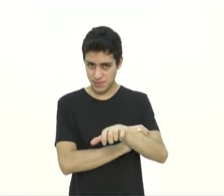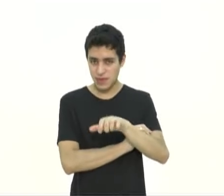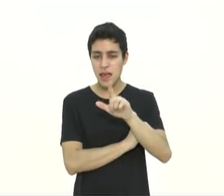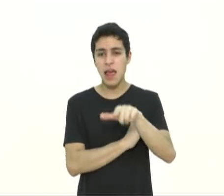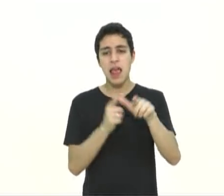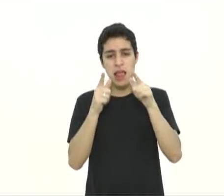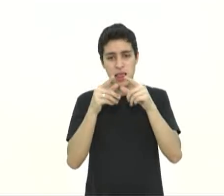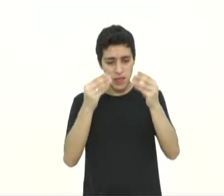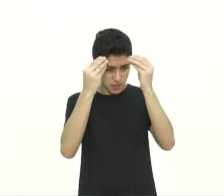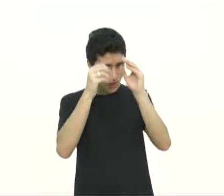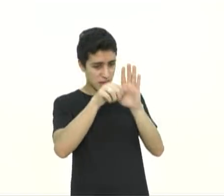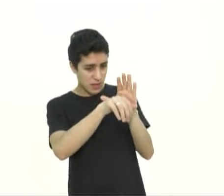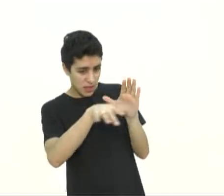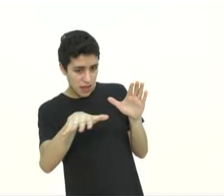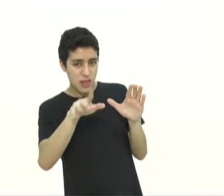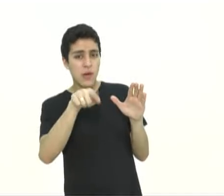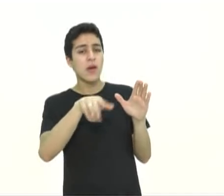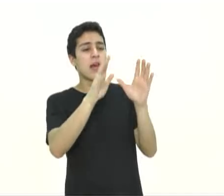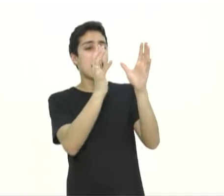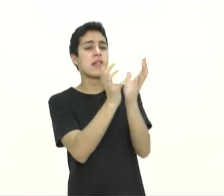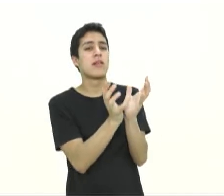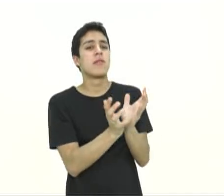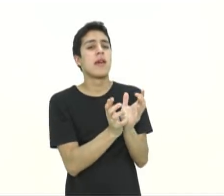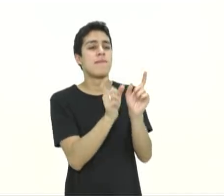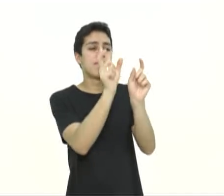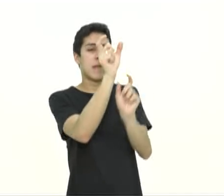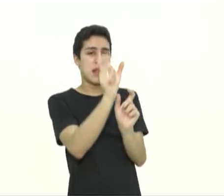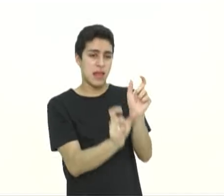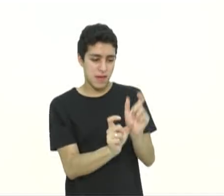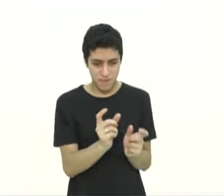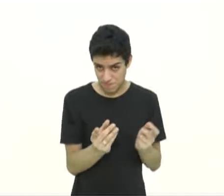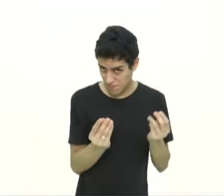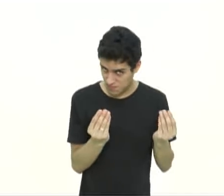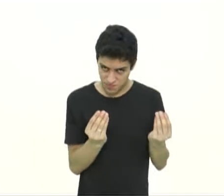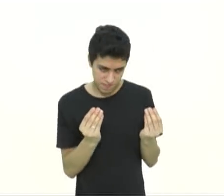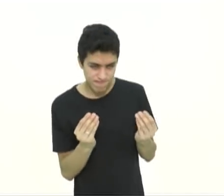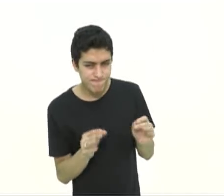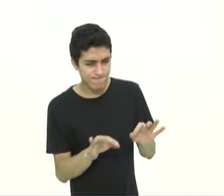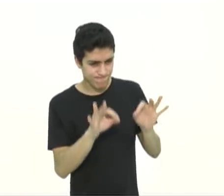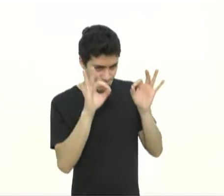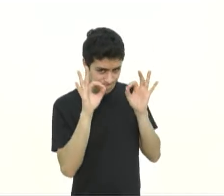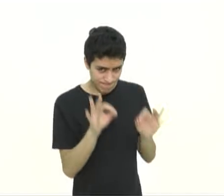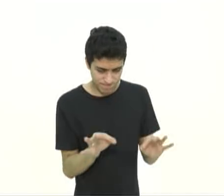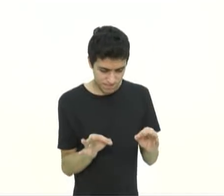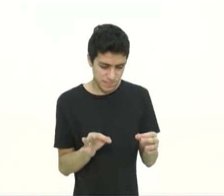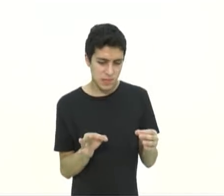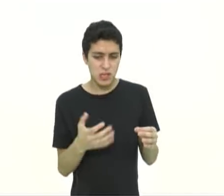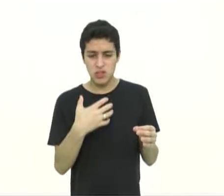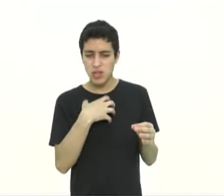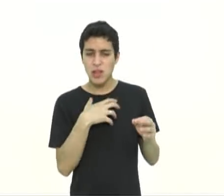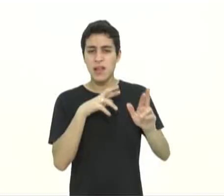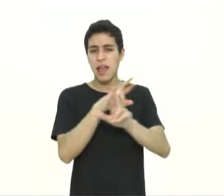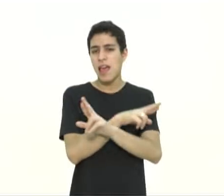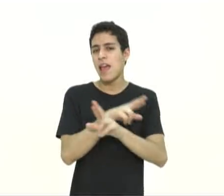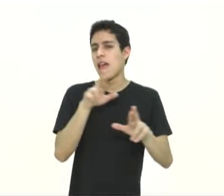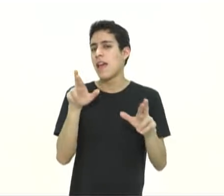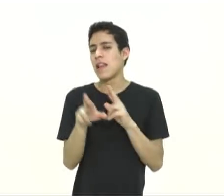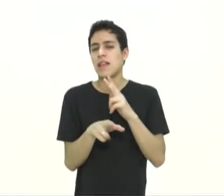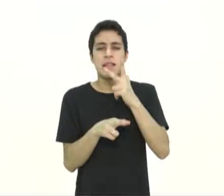está na categoria das figuras de palavras. Ela é determinada por meio da relação de